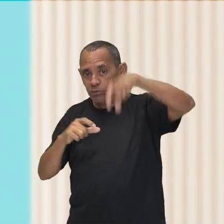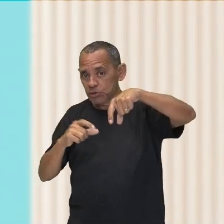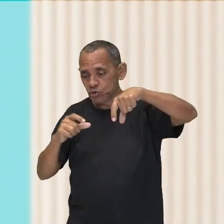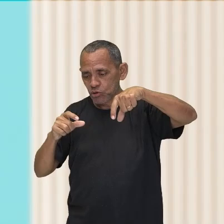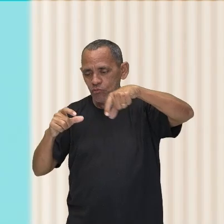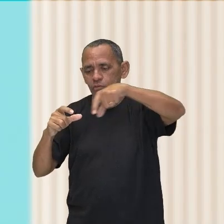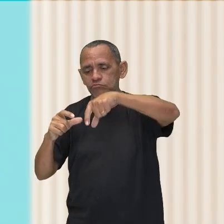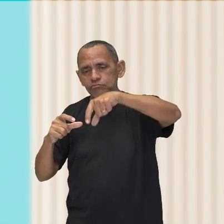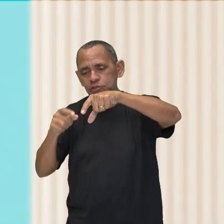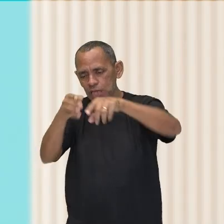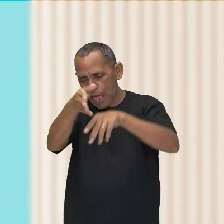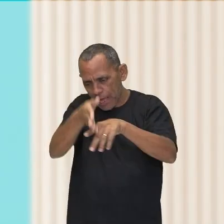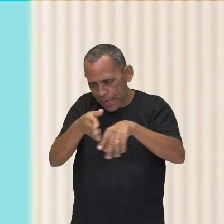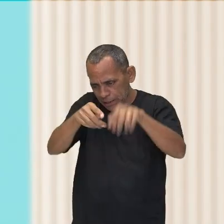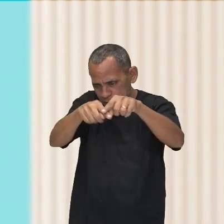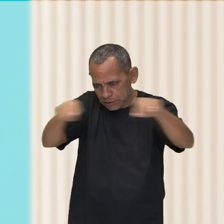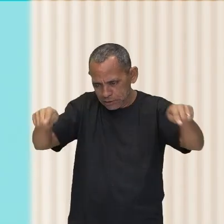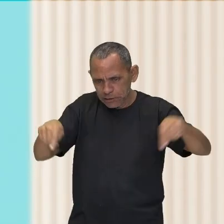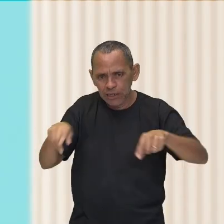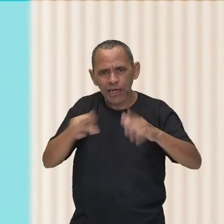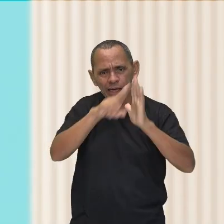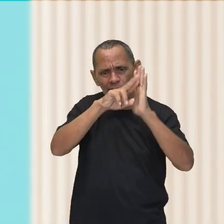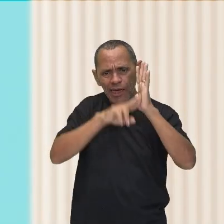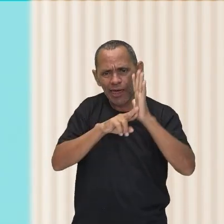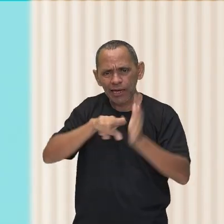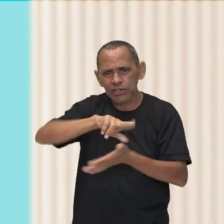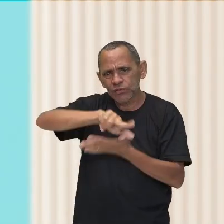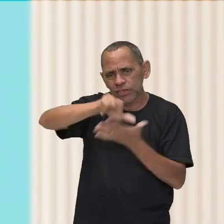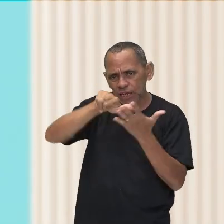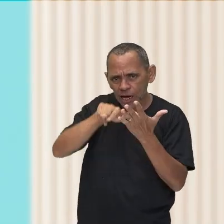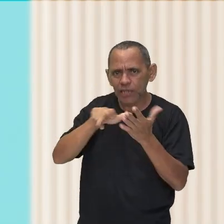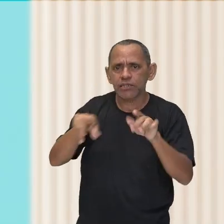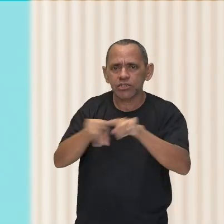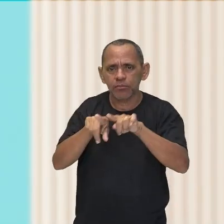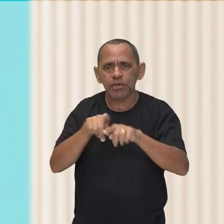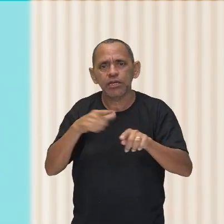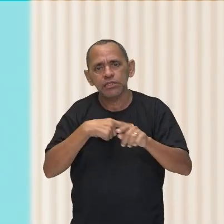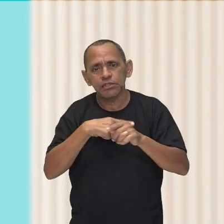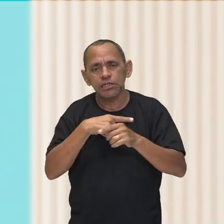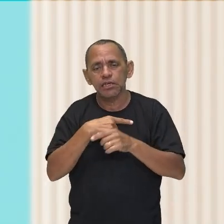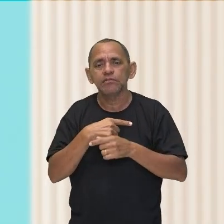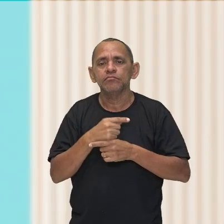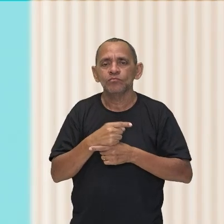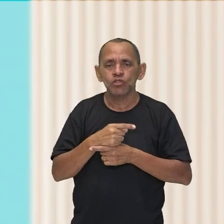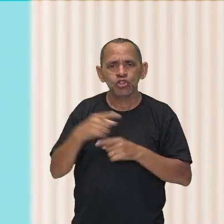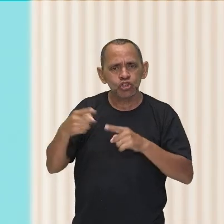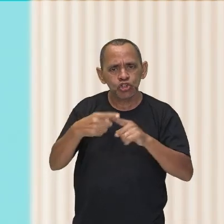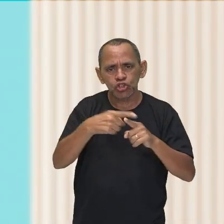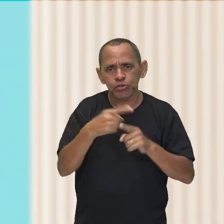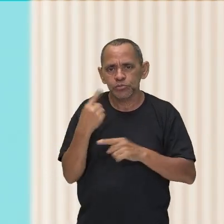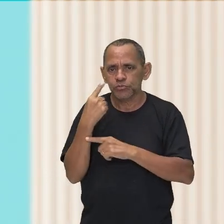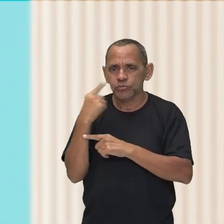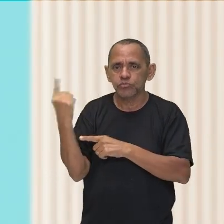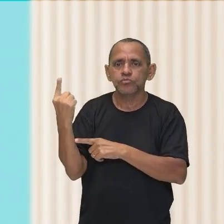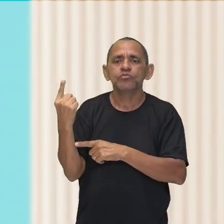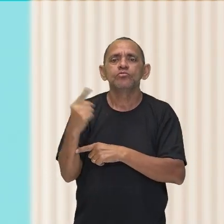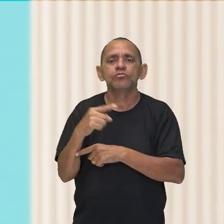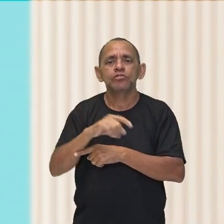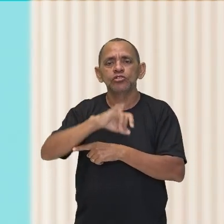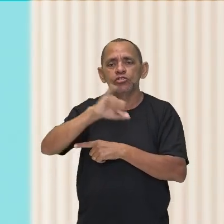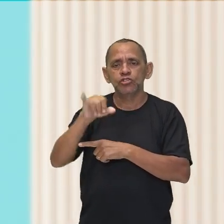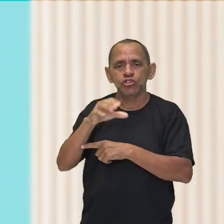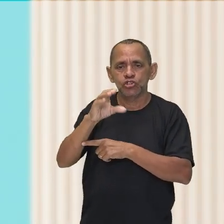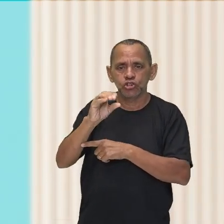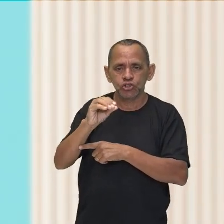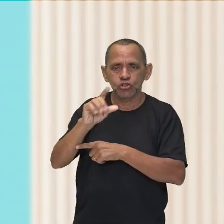esse jogo, várias regras, né? As pessoas criam regras diferentes e essa daí é uma das formas, o jogo dos 3 toques. E,